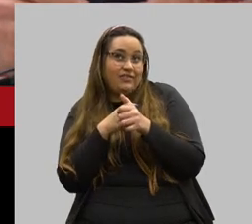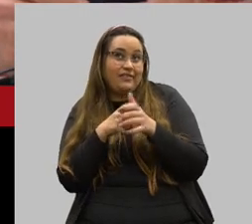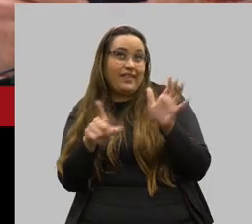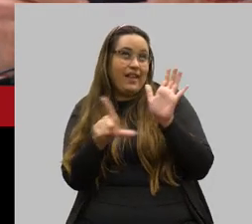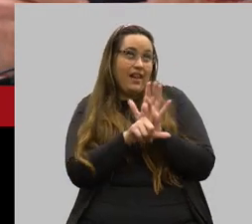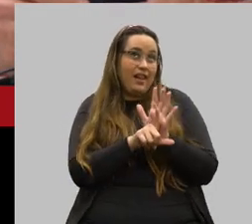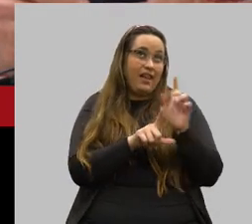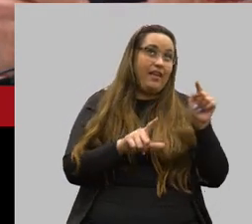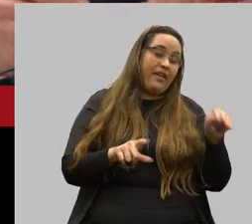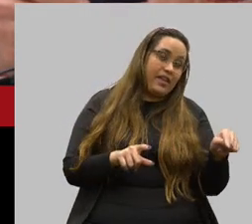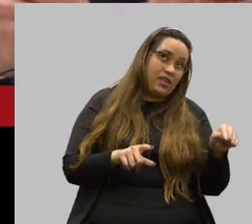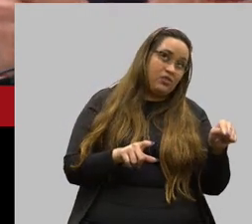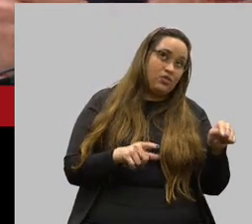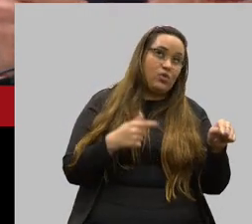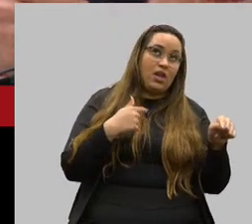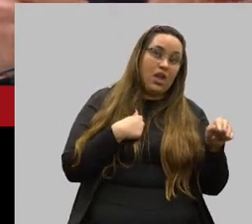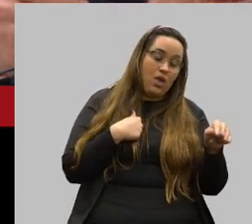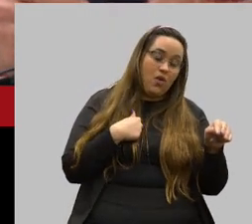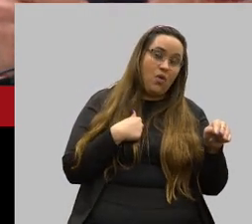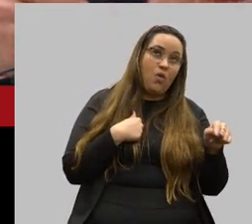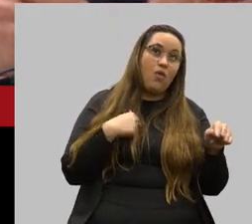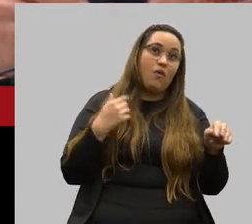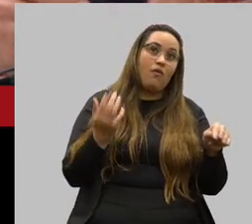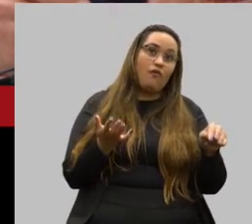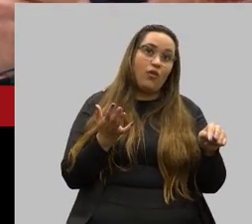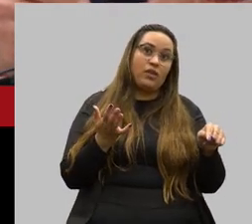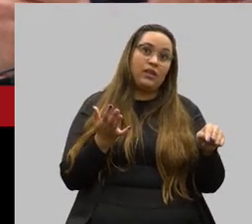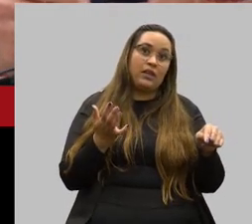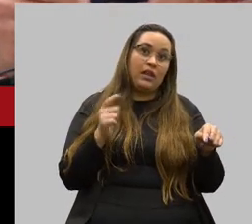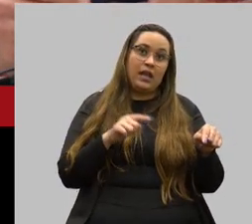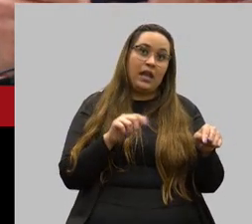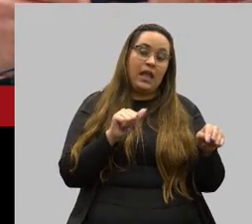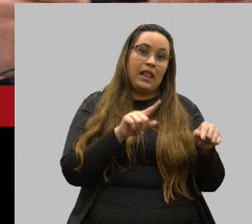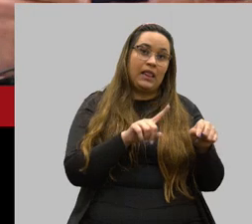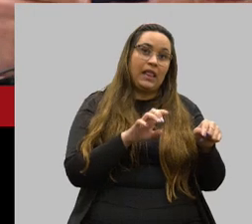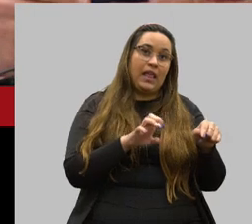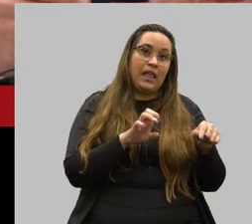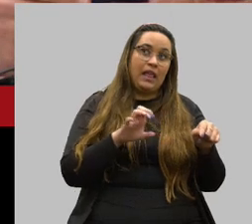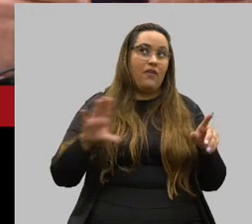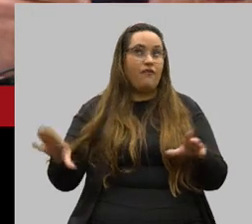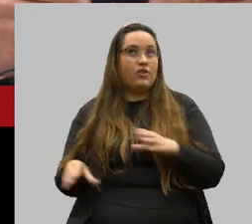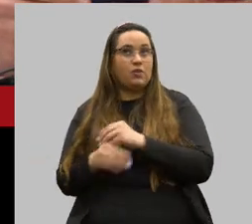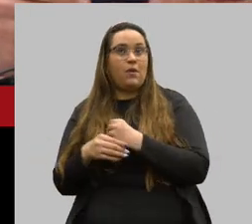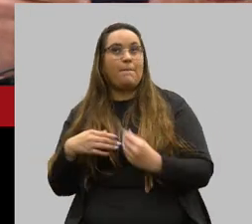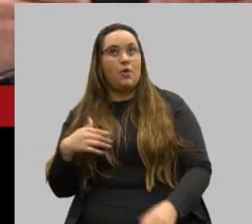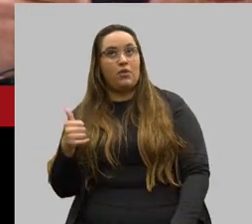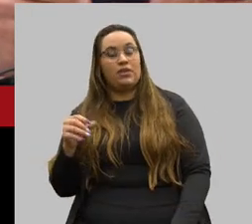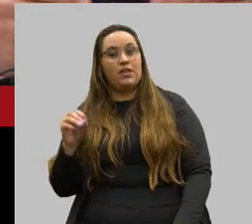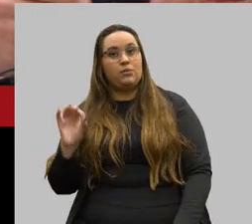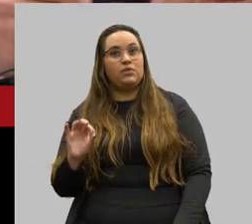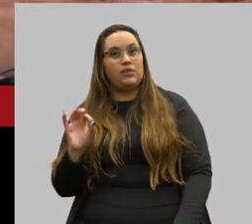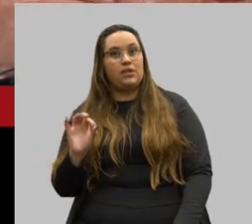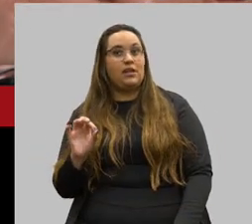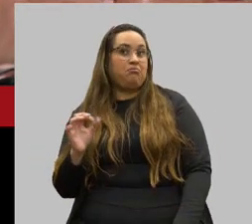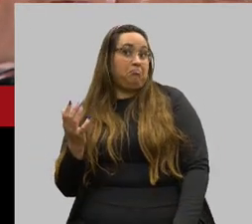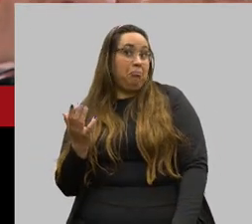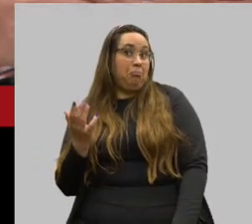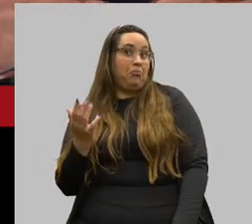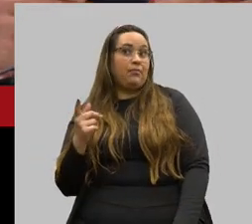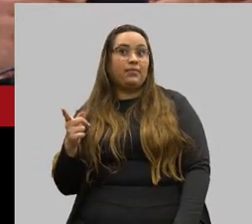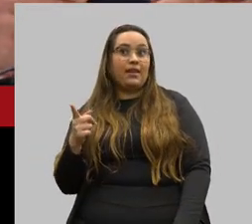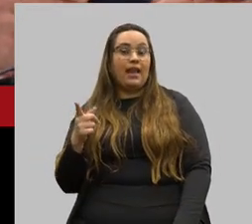isso a lei prevê que eu vou est ter esse ade que vai somar mais 10% do meu salário então ele acaba tendo uma